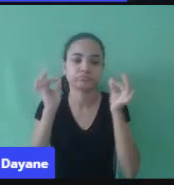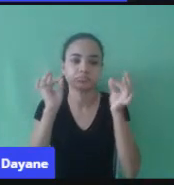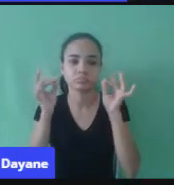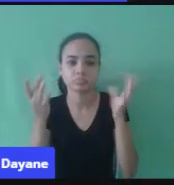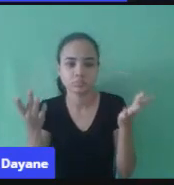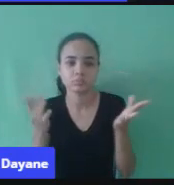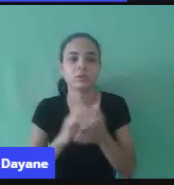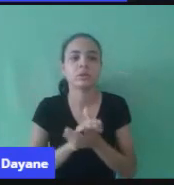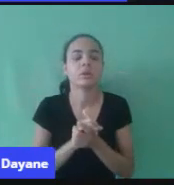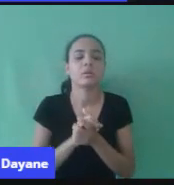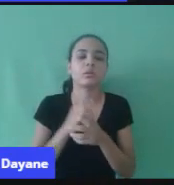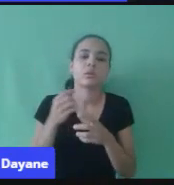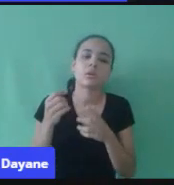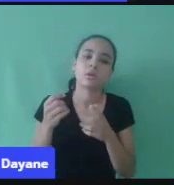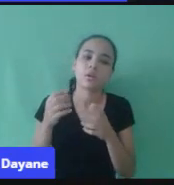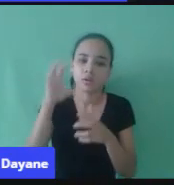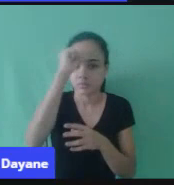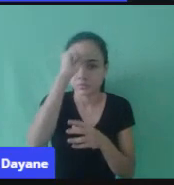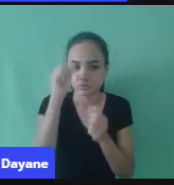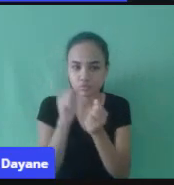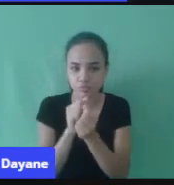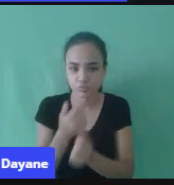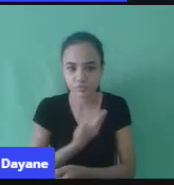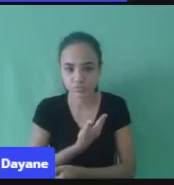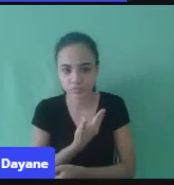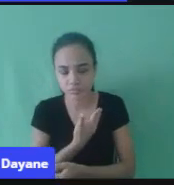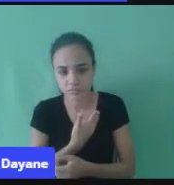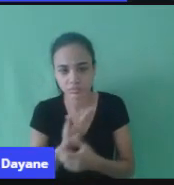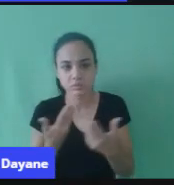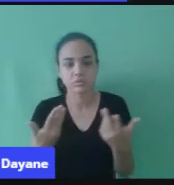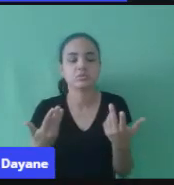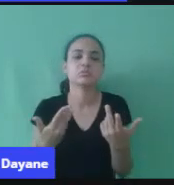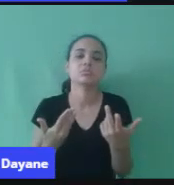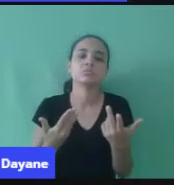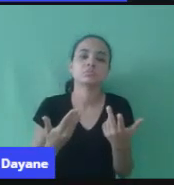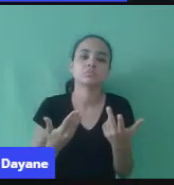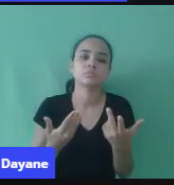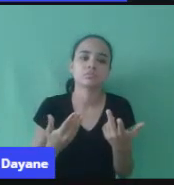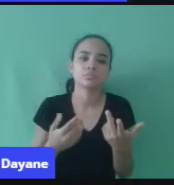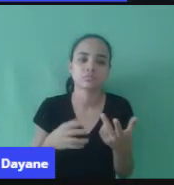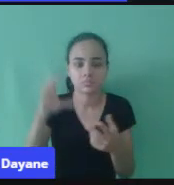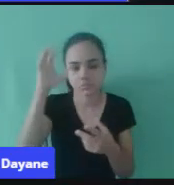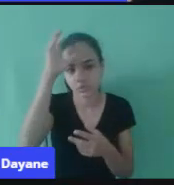Aprendemos intencionalmente e aprendemos espontaneamente.